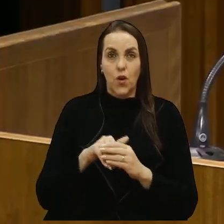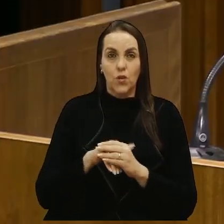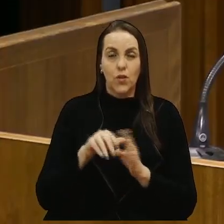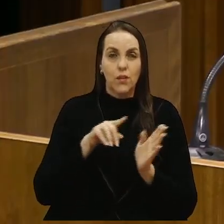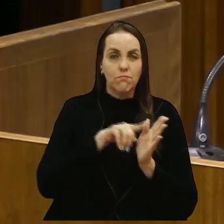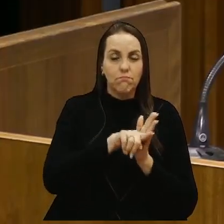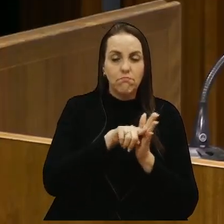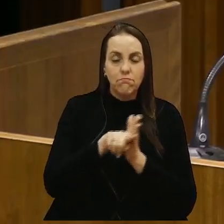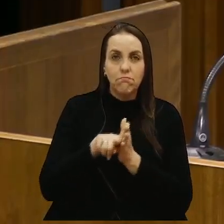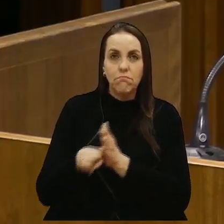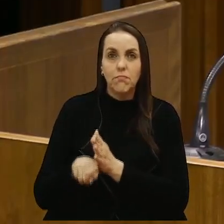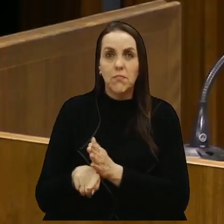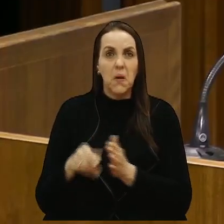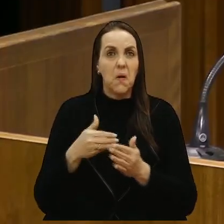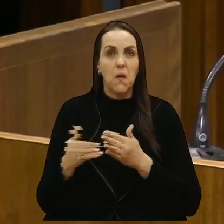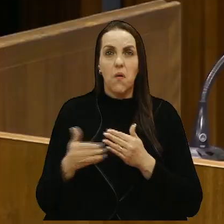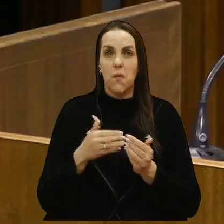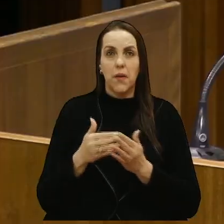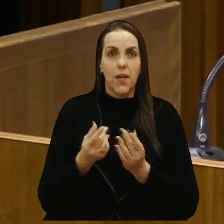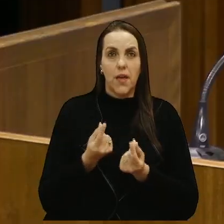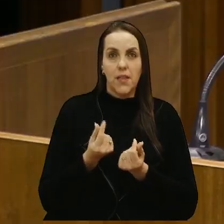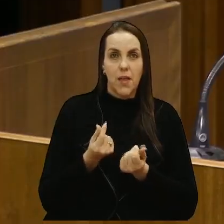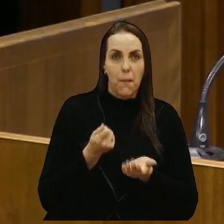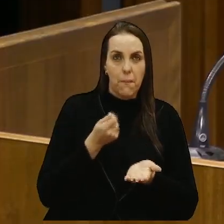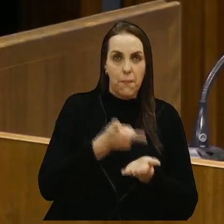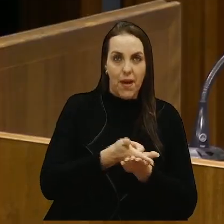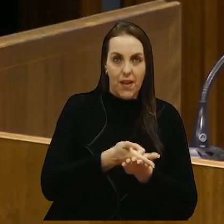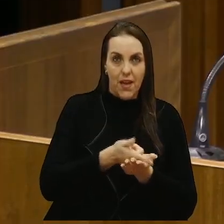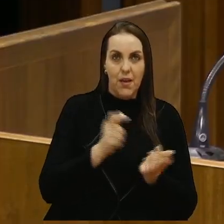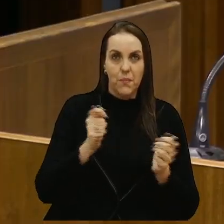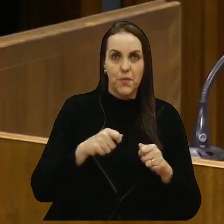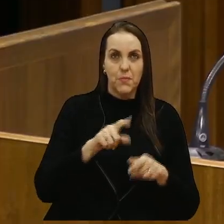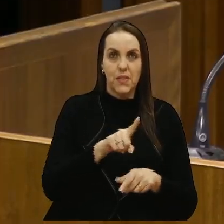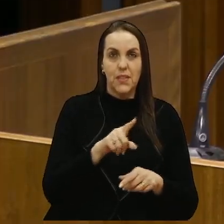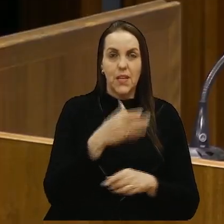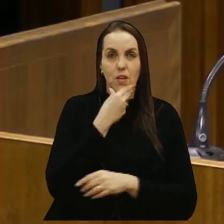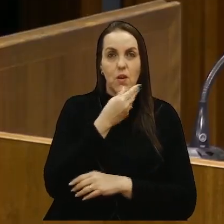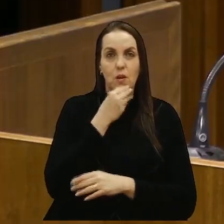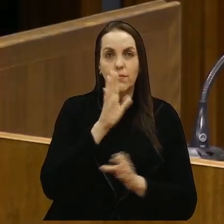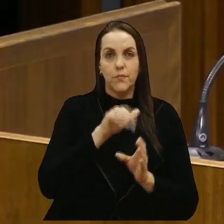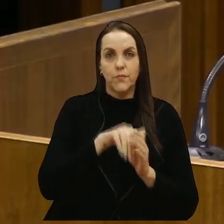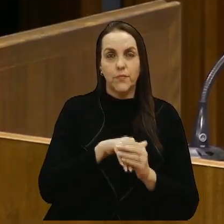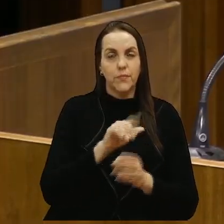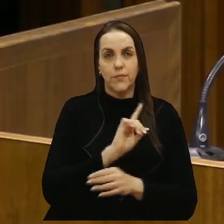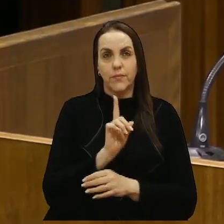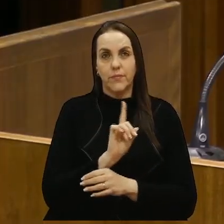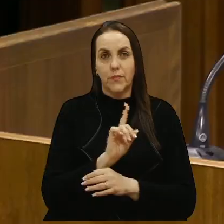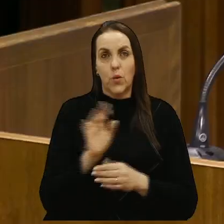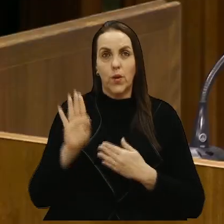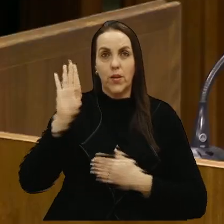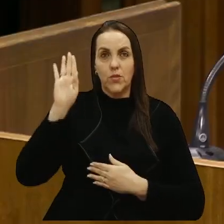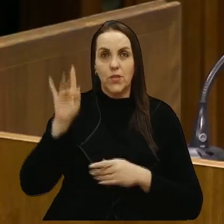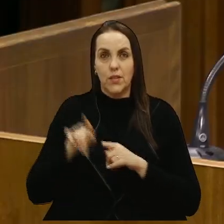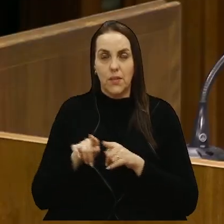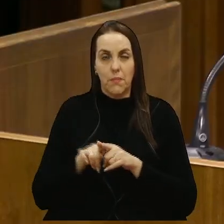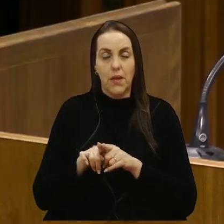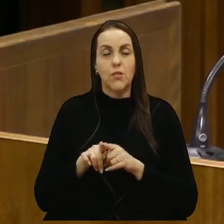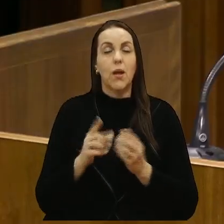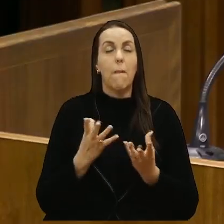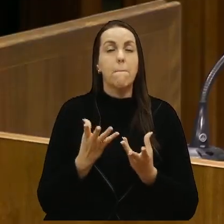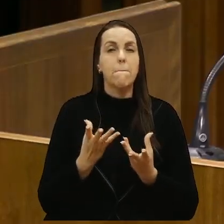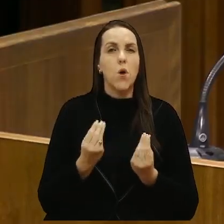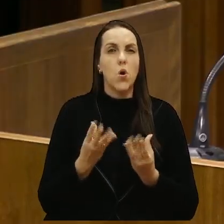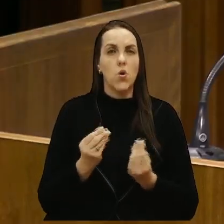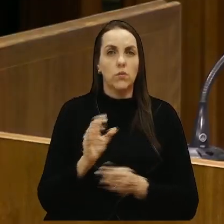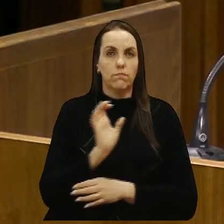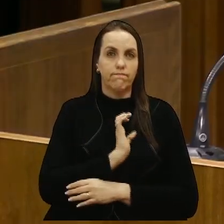E não era qualquer troquinho que permitia que os homens votassem ou fossem votados. Tinha que ter muito